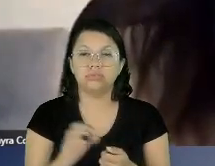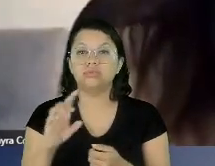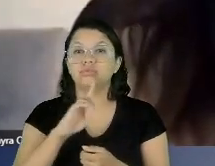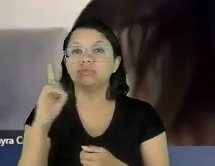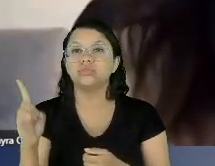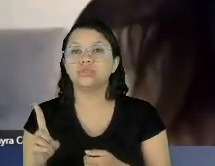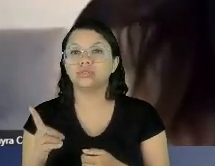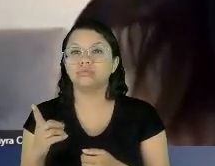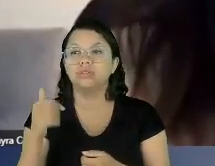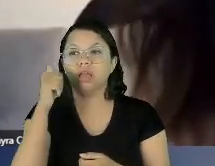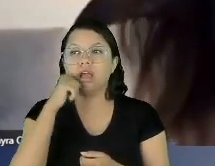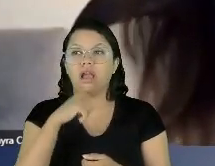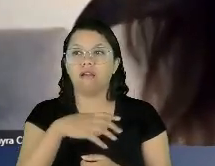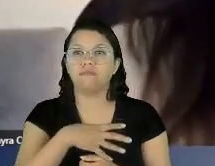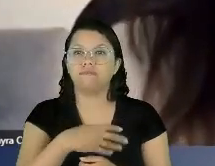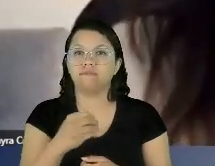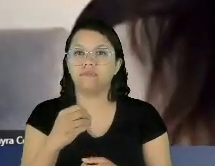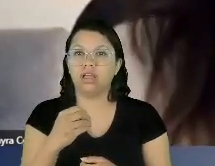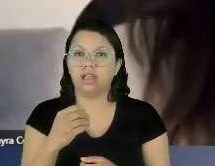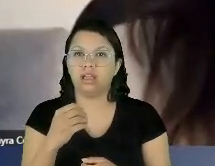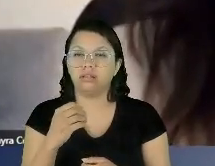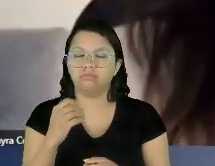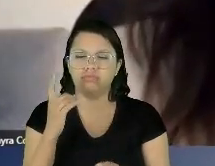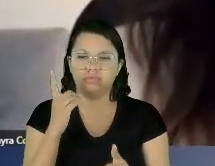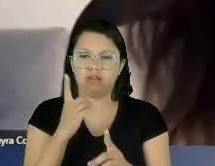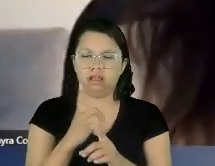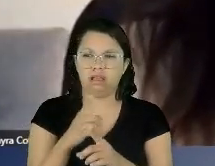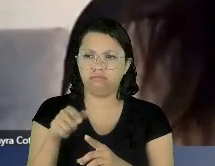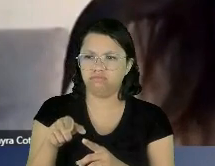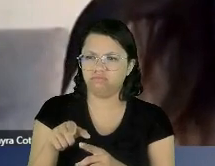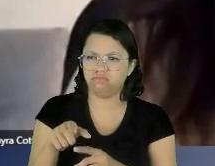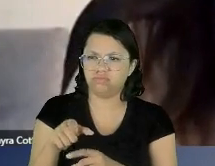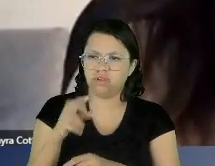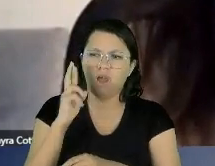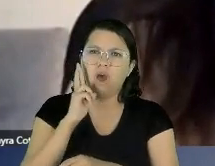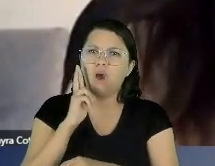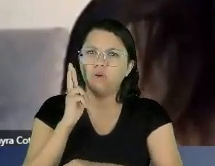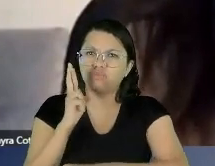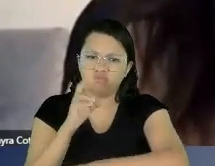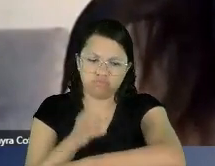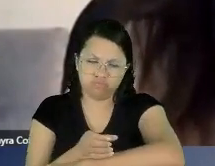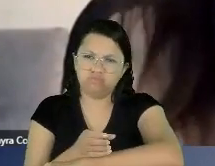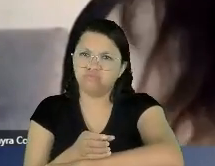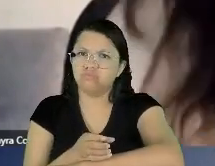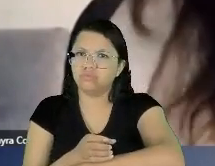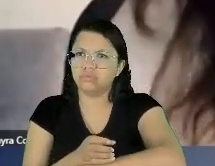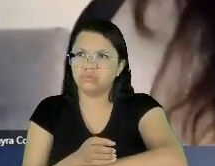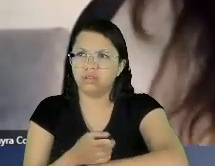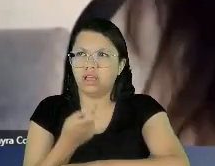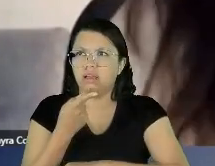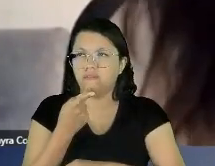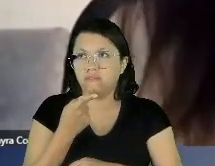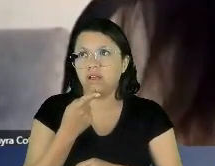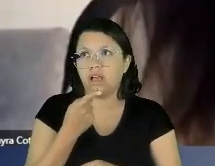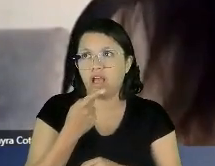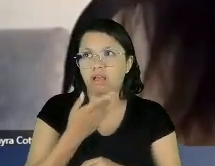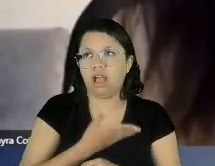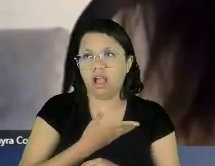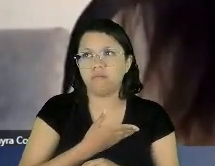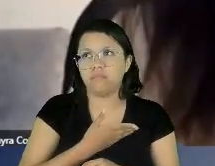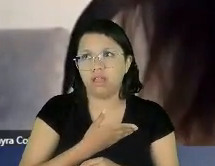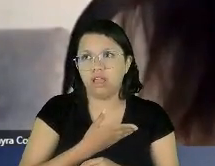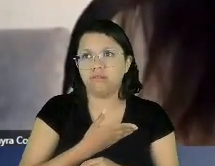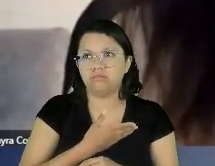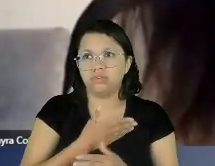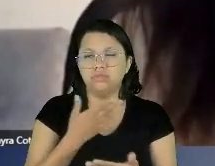aqui em casa, que um dia minha filha apareceu com uma marca roxa no braço, eu perguntei o que era essa marca roxa, e ela falou que